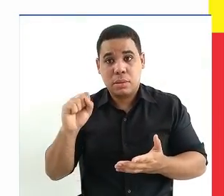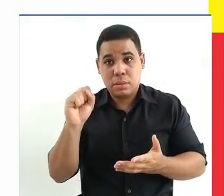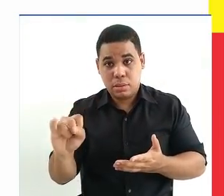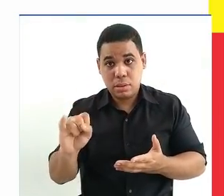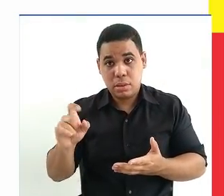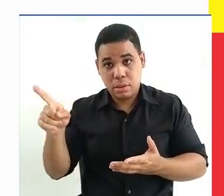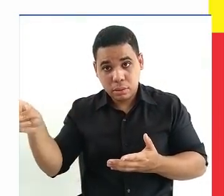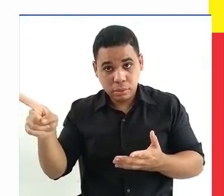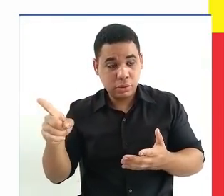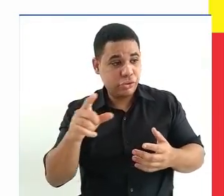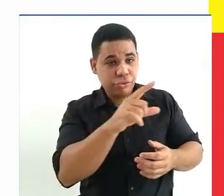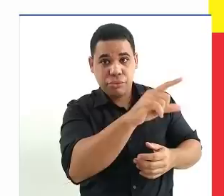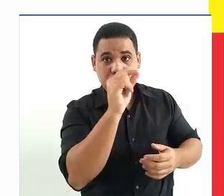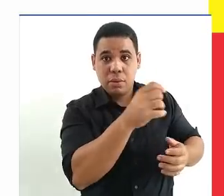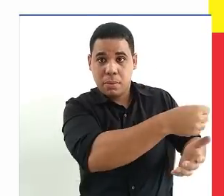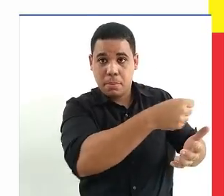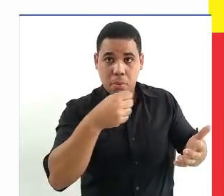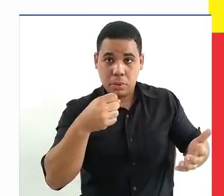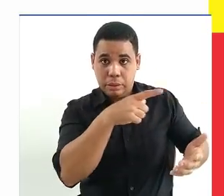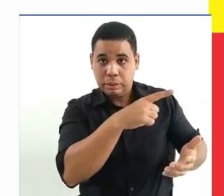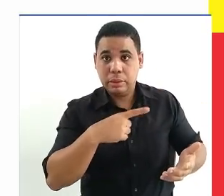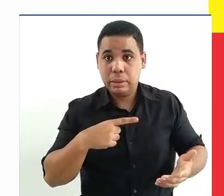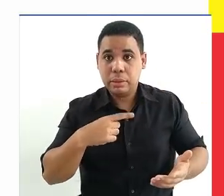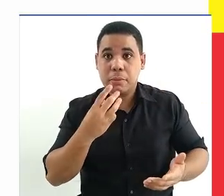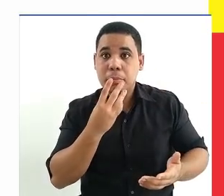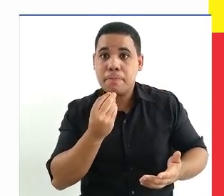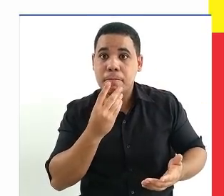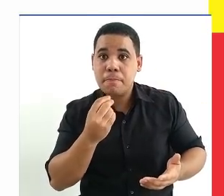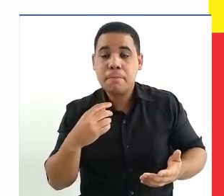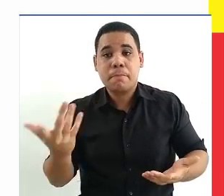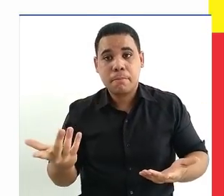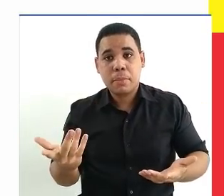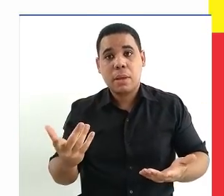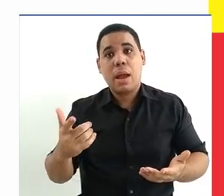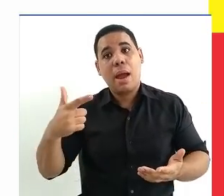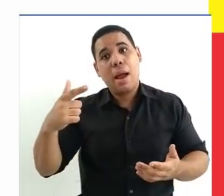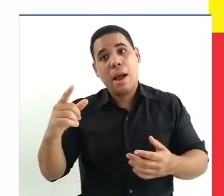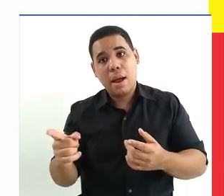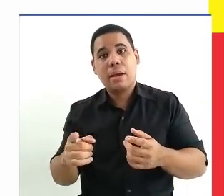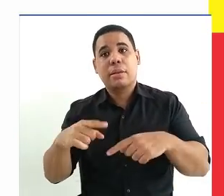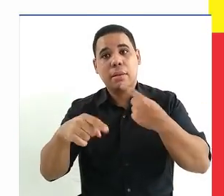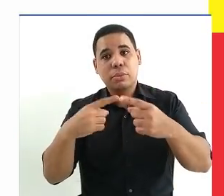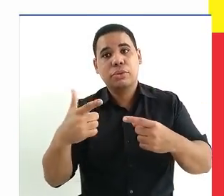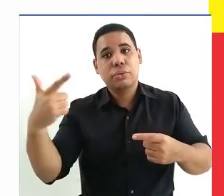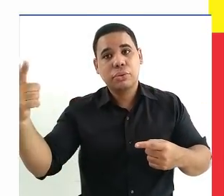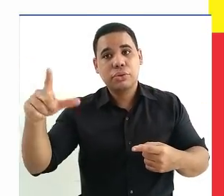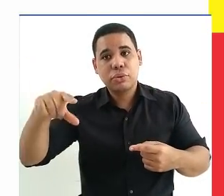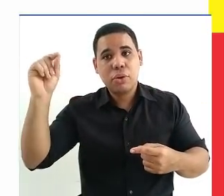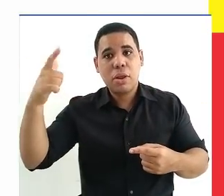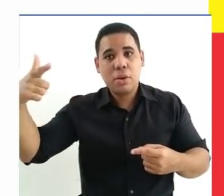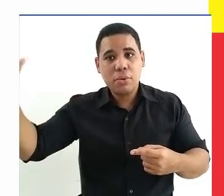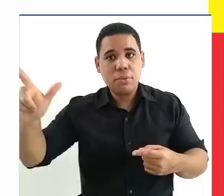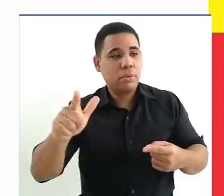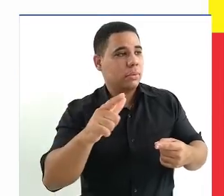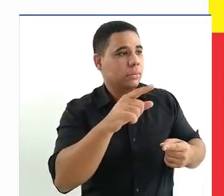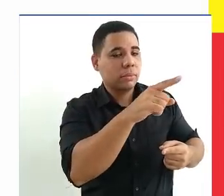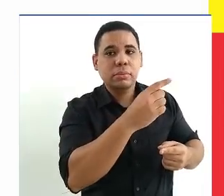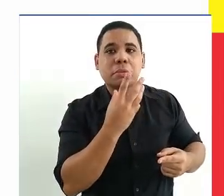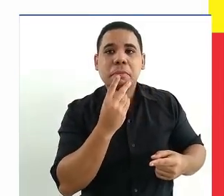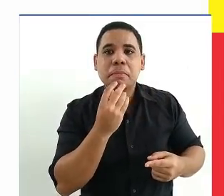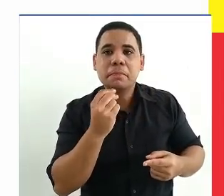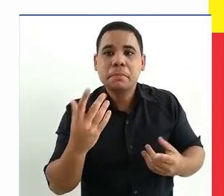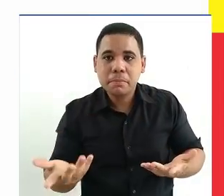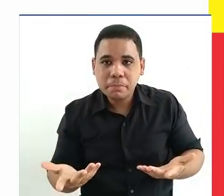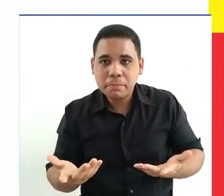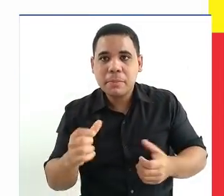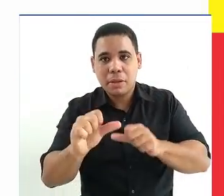body e depois que o apresentador abre uma outra porta que tem o body e ele faz a troca, com certeza ele vai cair numa porta